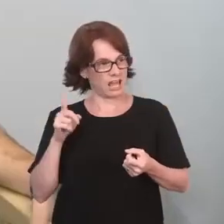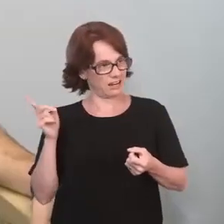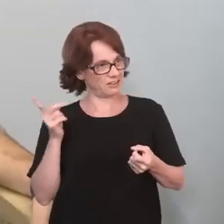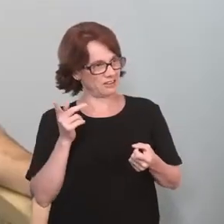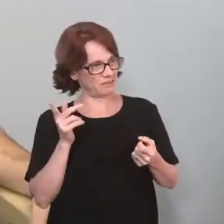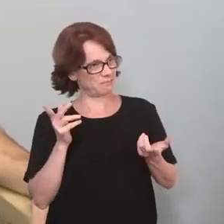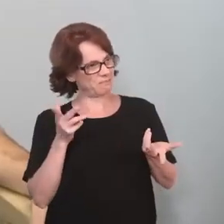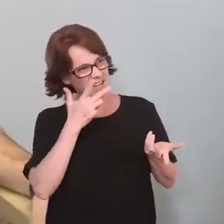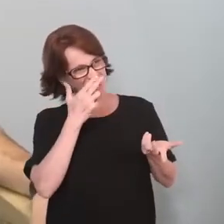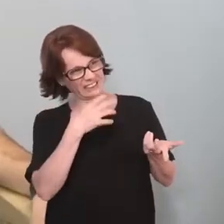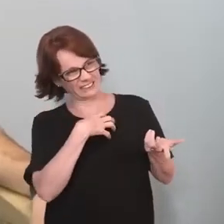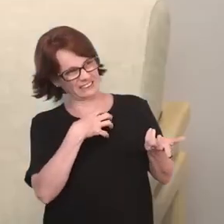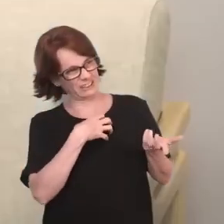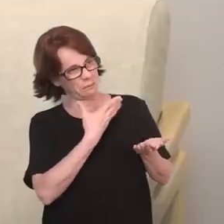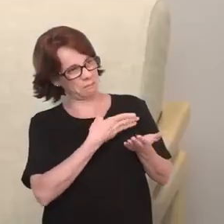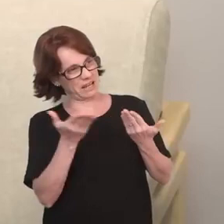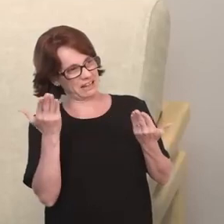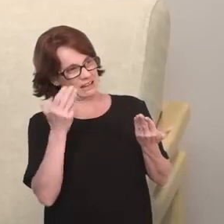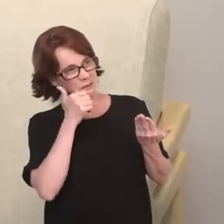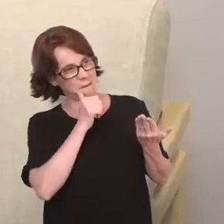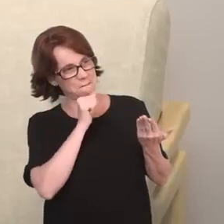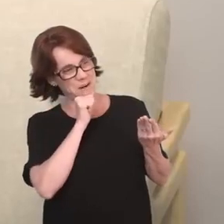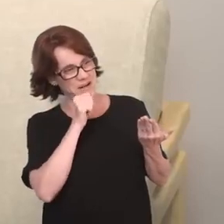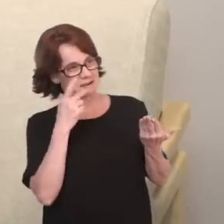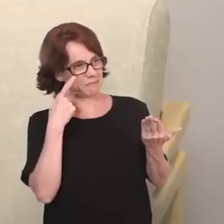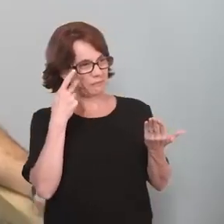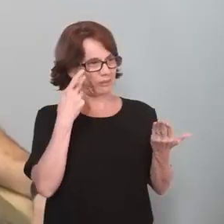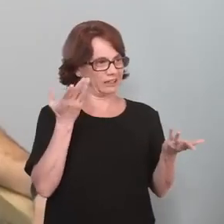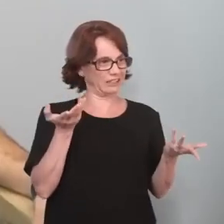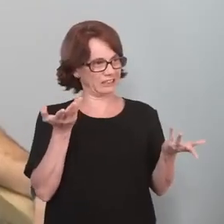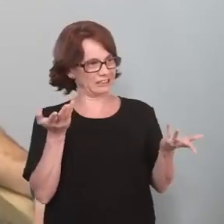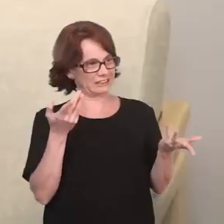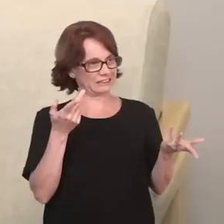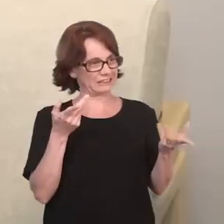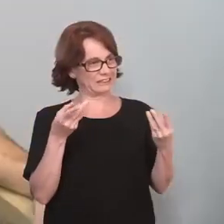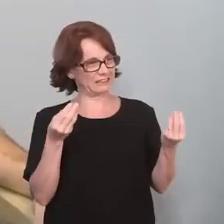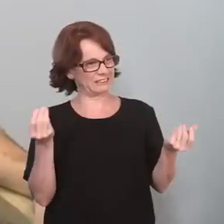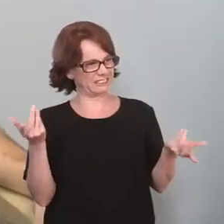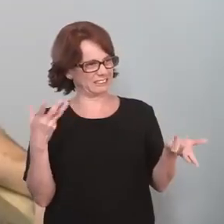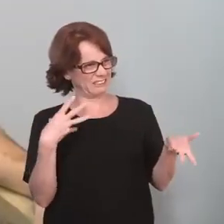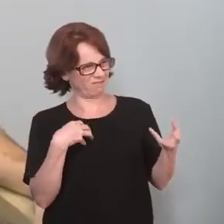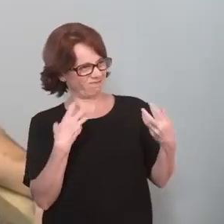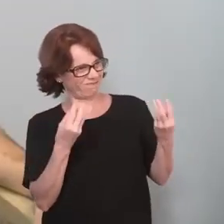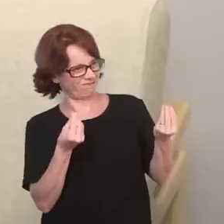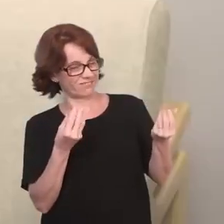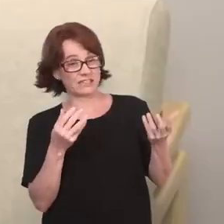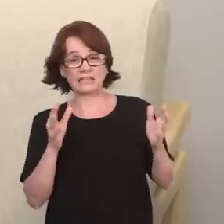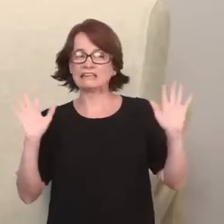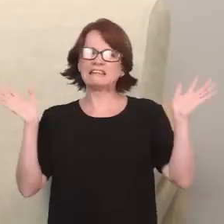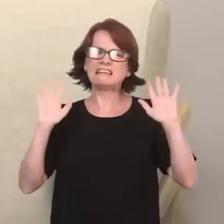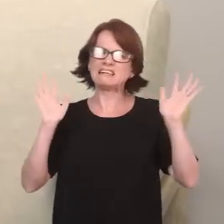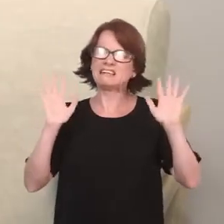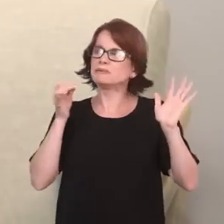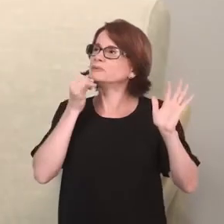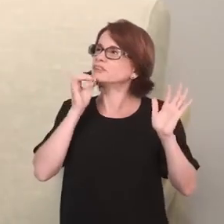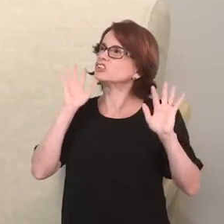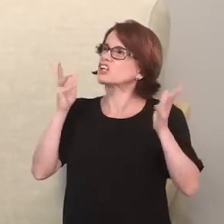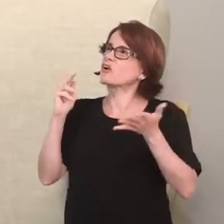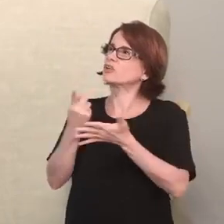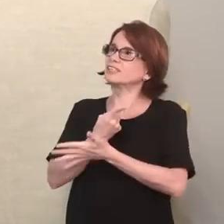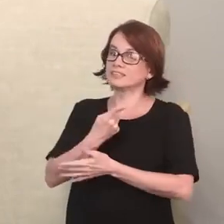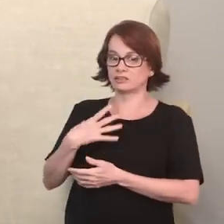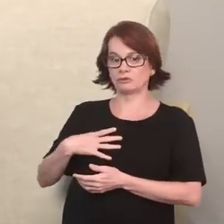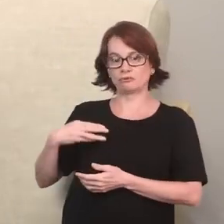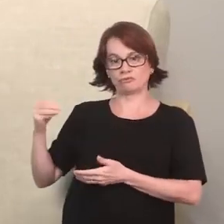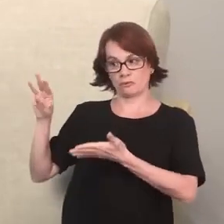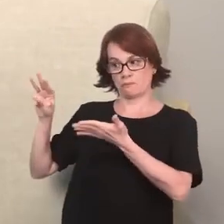têm a sensação que perderam a mãe? Não, para a política? Não, eu acho que povo. não. Assim, já aconteceu, tipo,